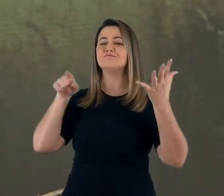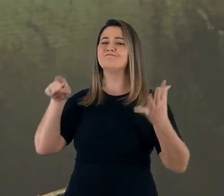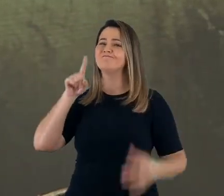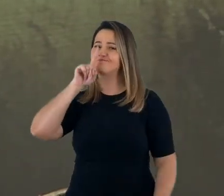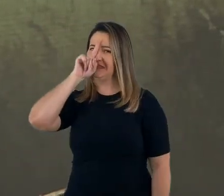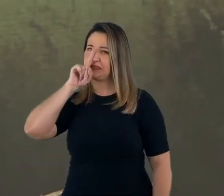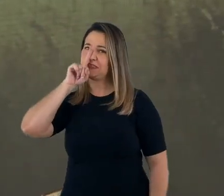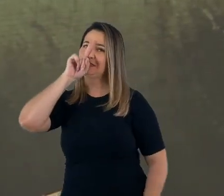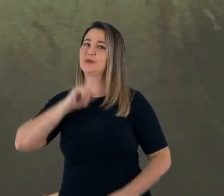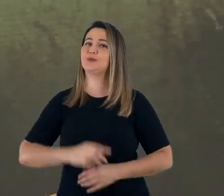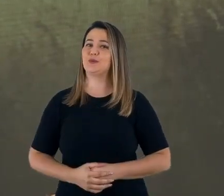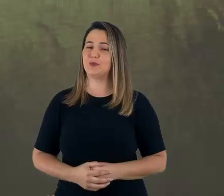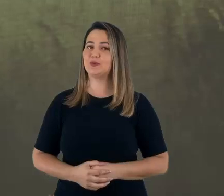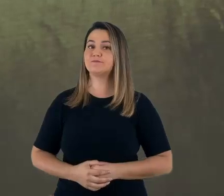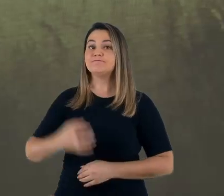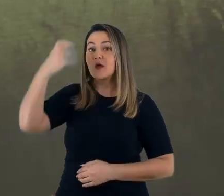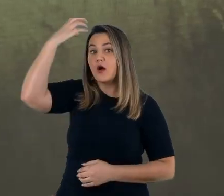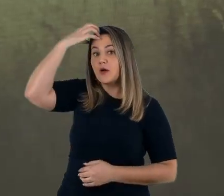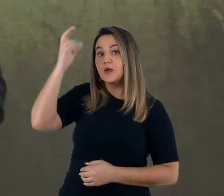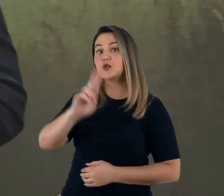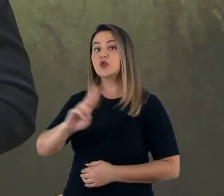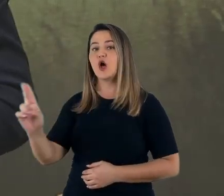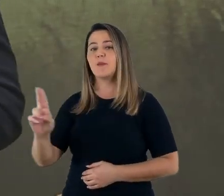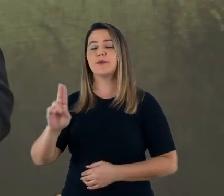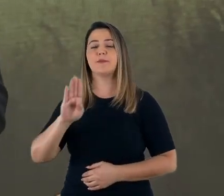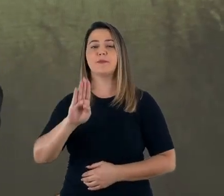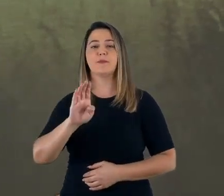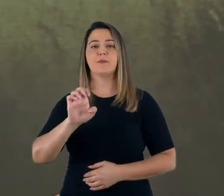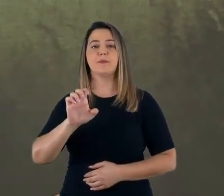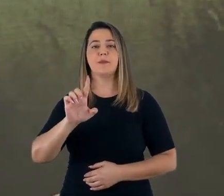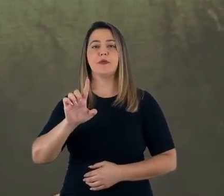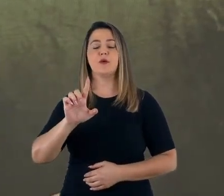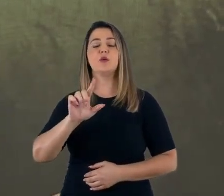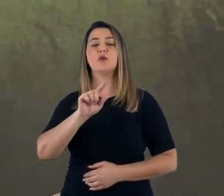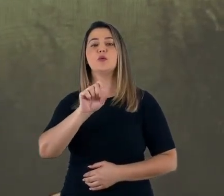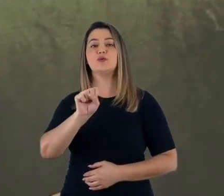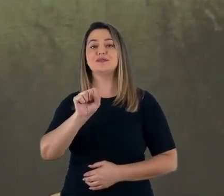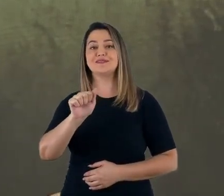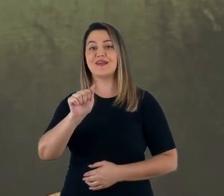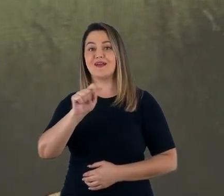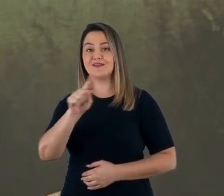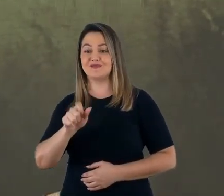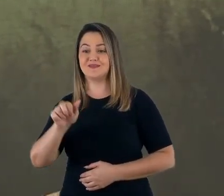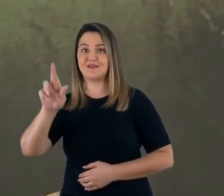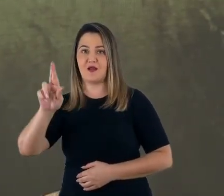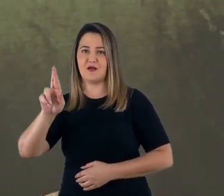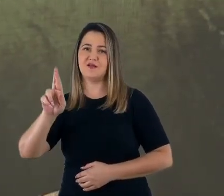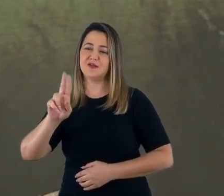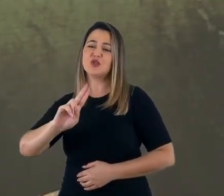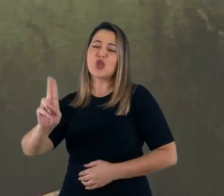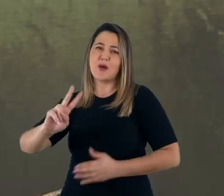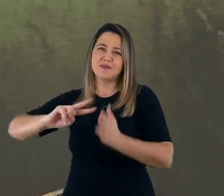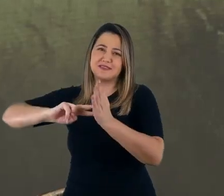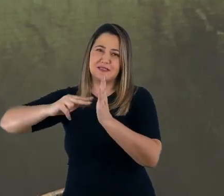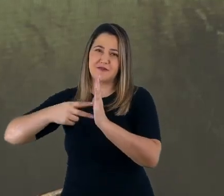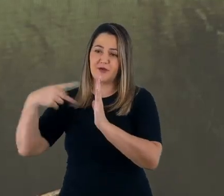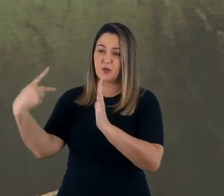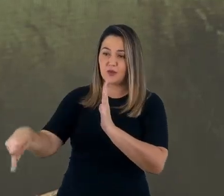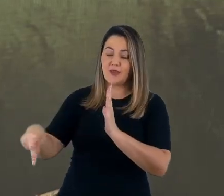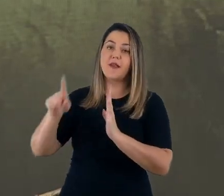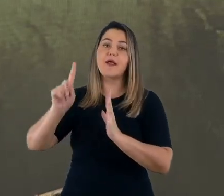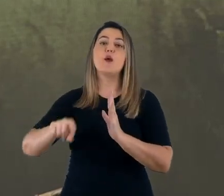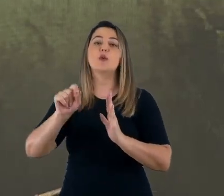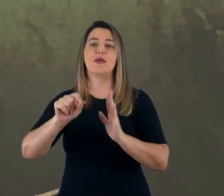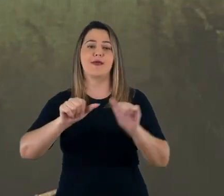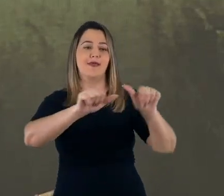na Babilônia. O nome desse rei era Belsazar, um nome que em aramaico significa algo como o queridinho de Bel,